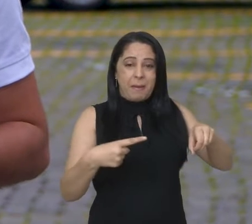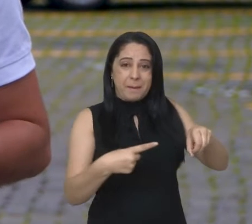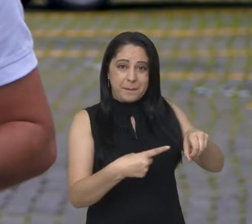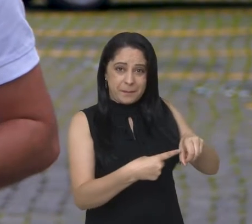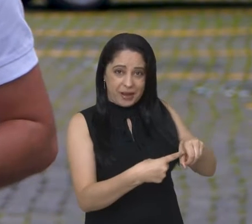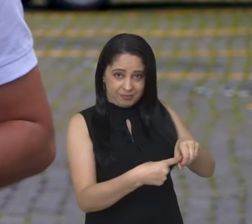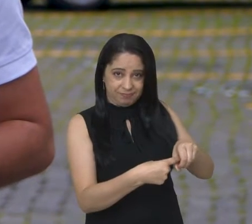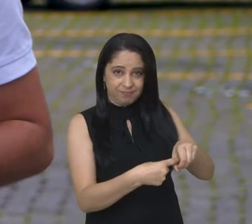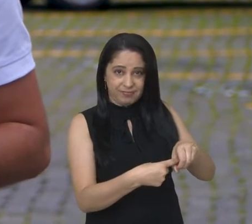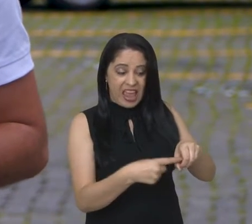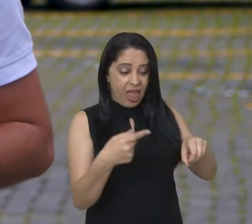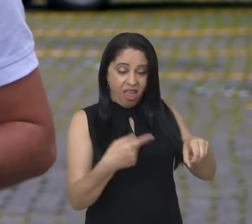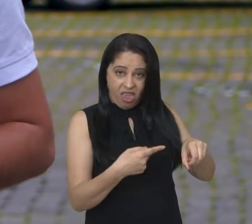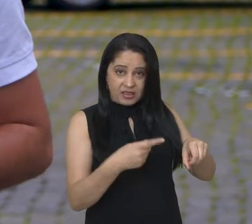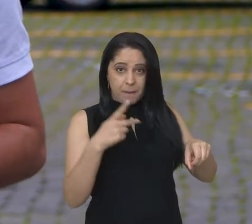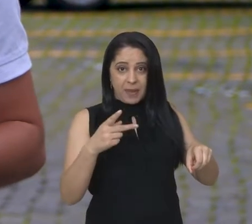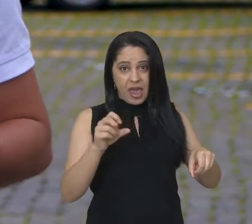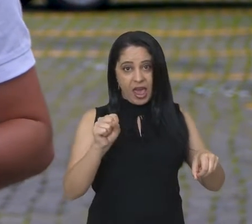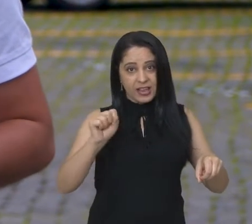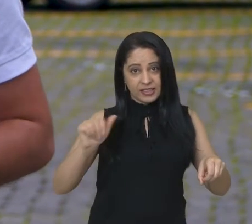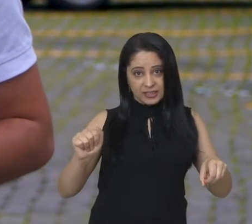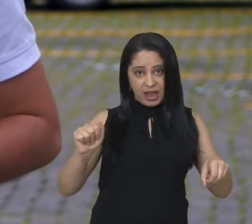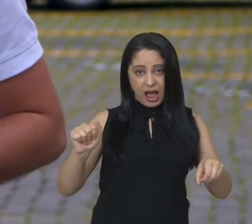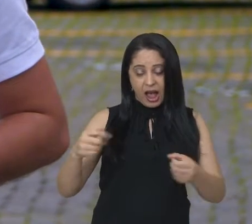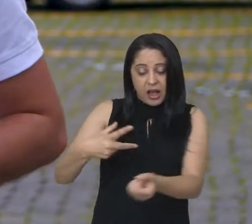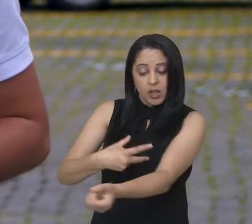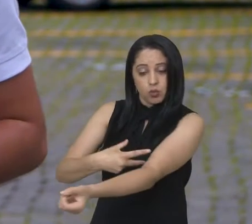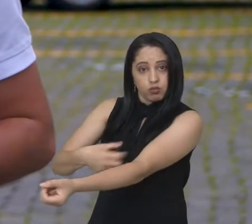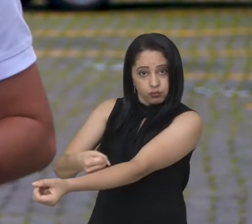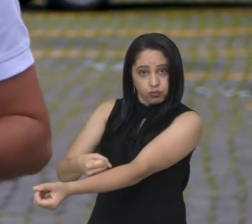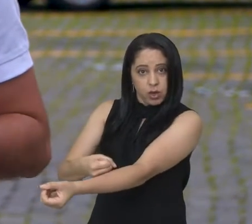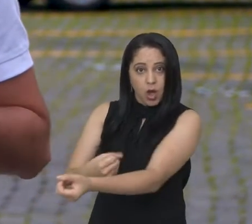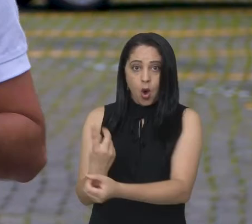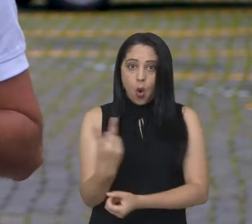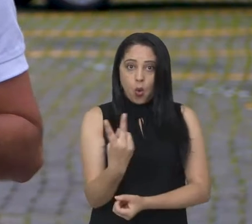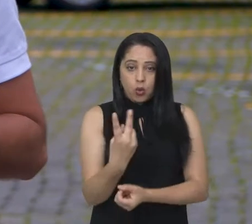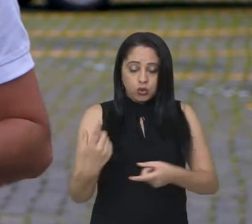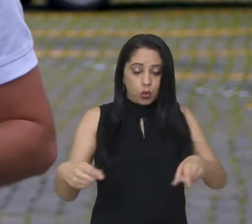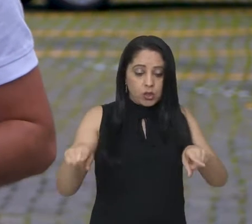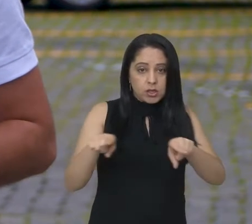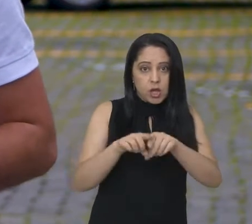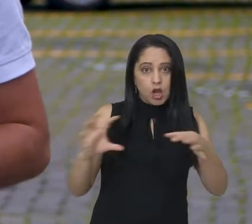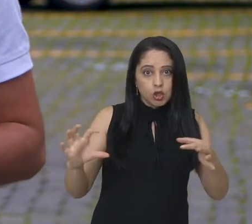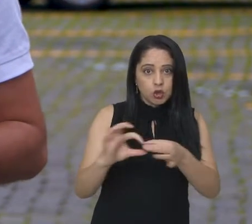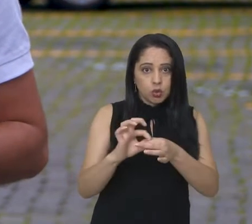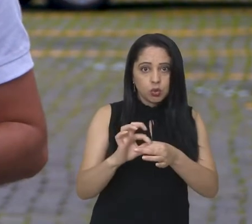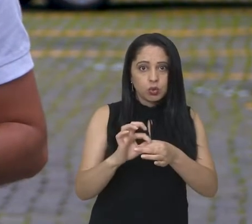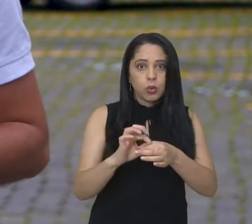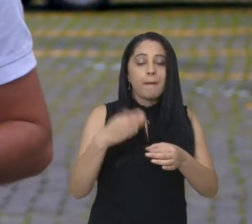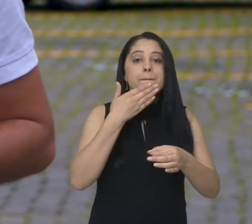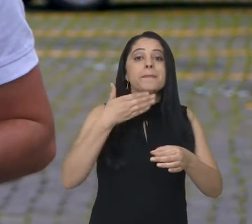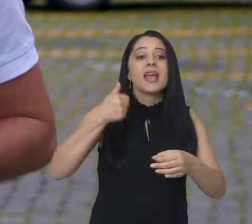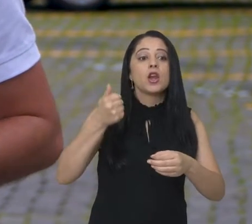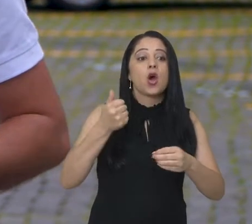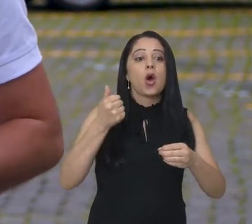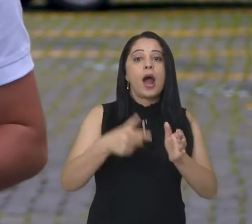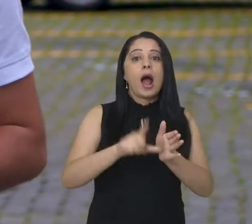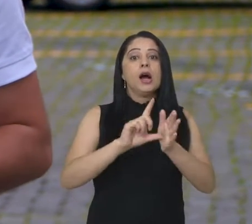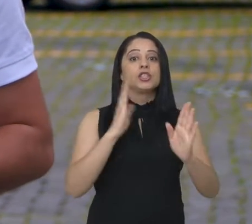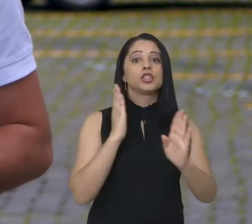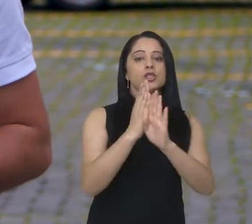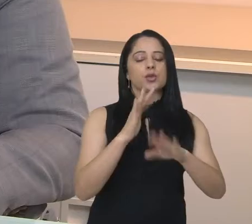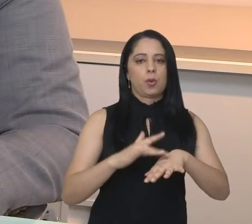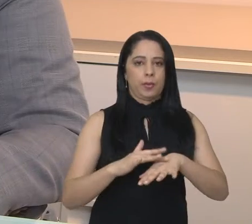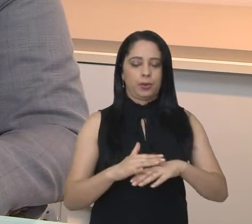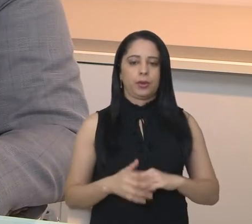ele, juntamente com o exame de sangue, o chamado PSA, que são determinantes para o diagnóstico rápido da